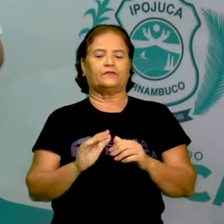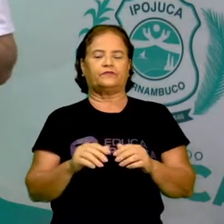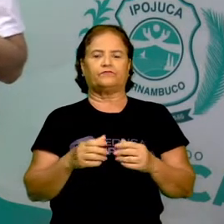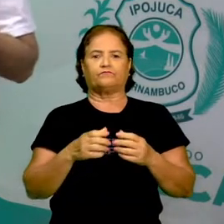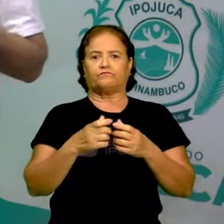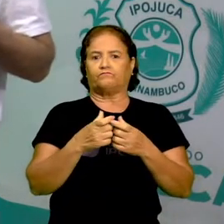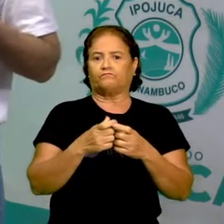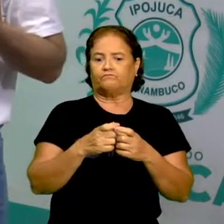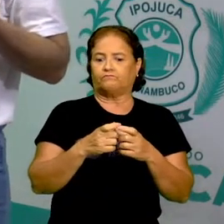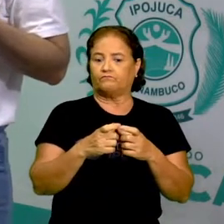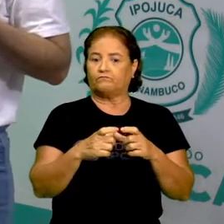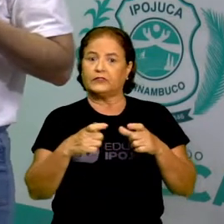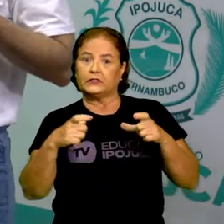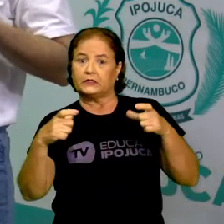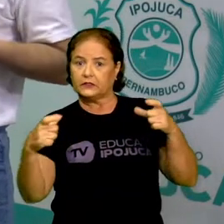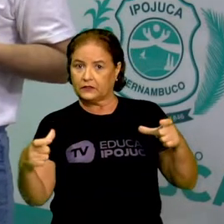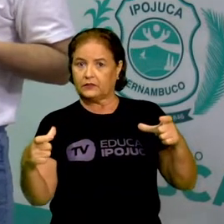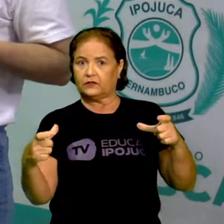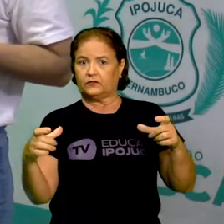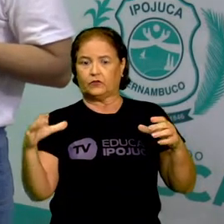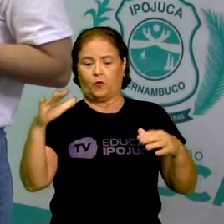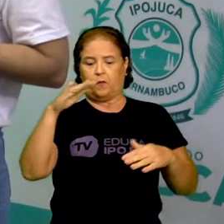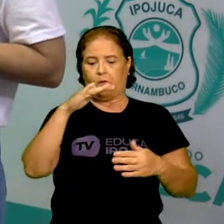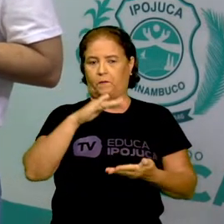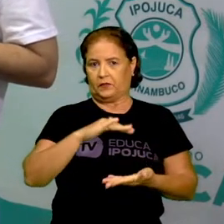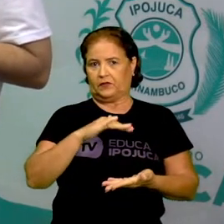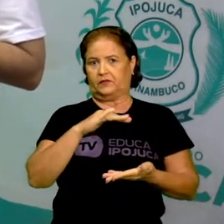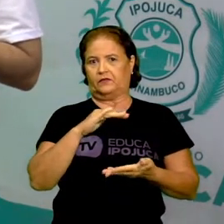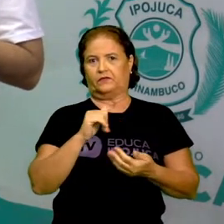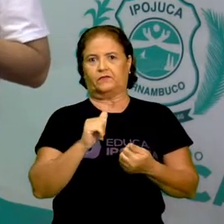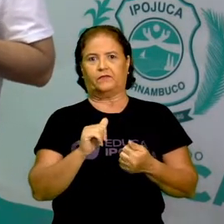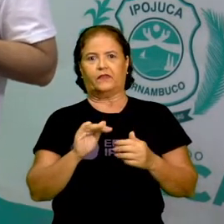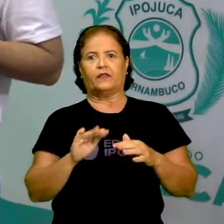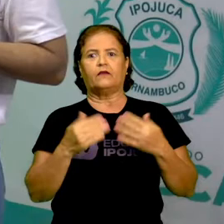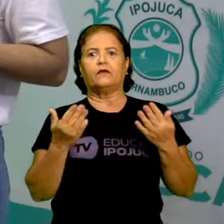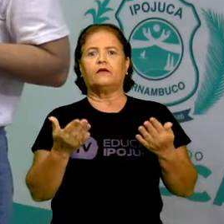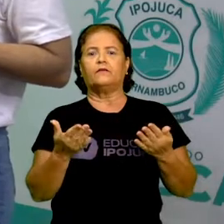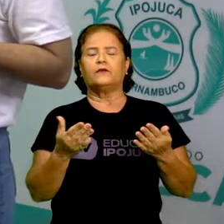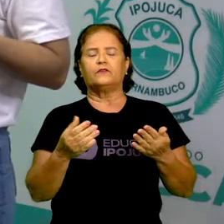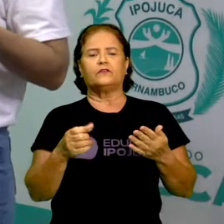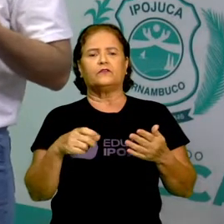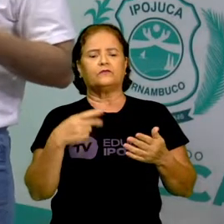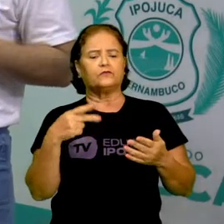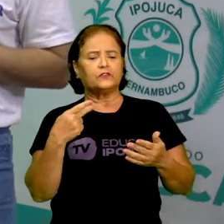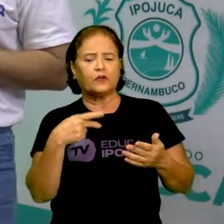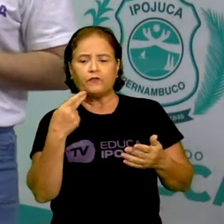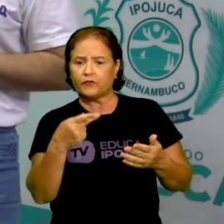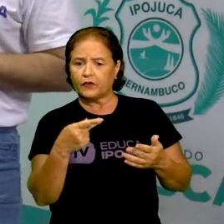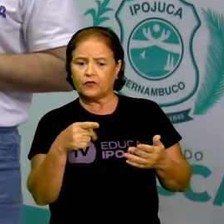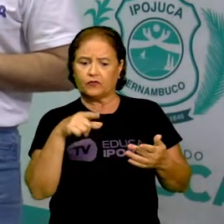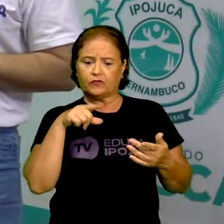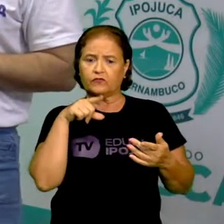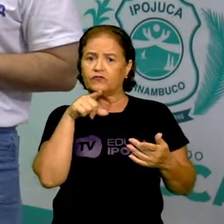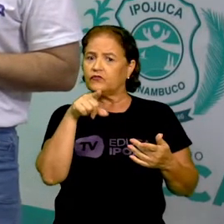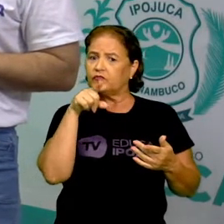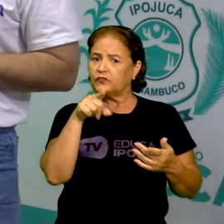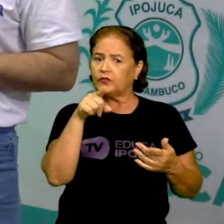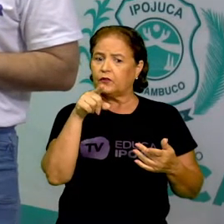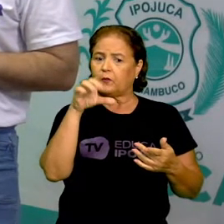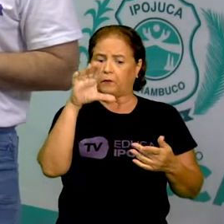grande ou pequeno? Alguém já disse para vocês que vocês são pequeno?